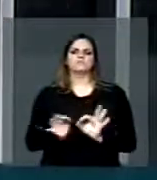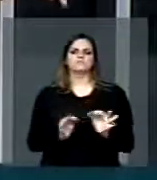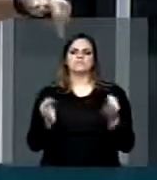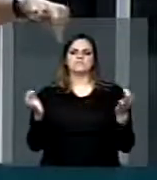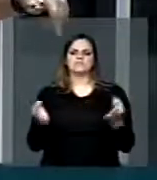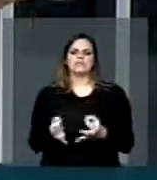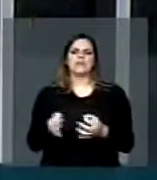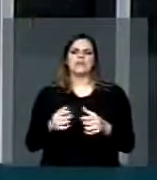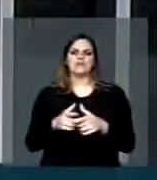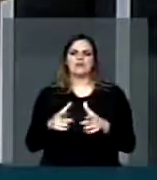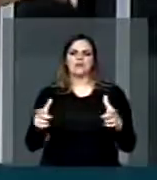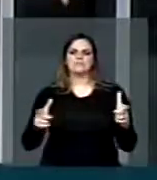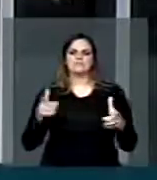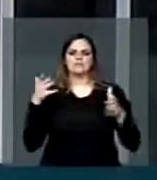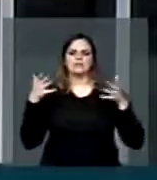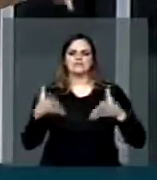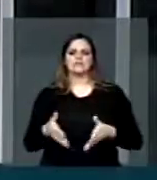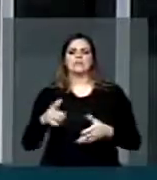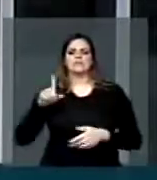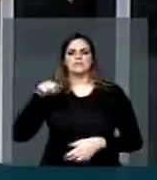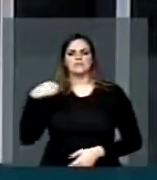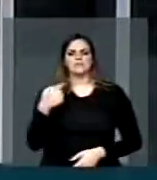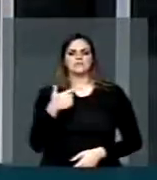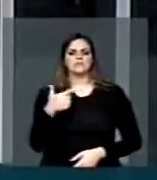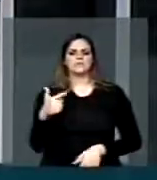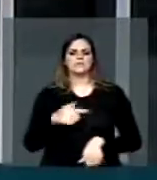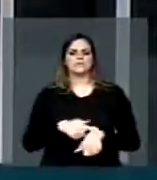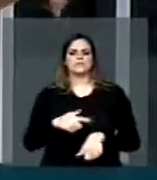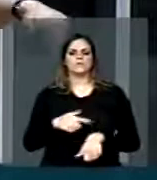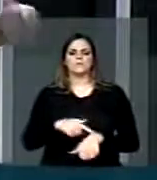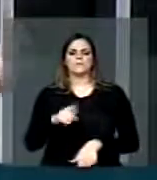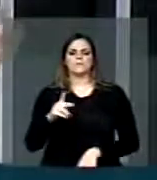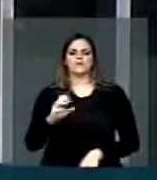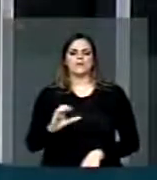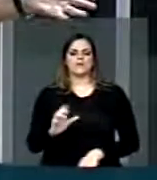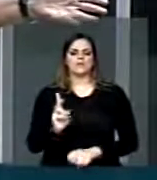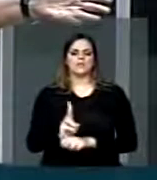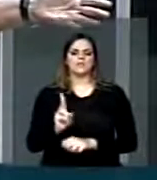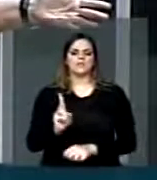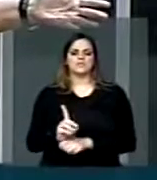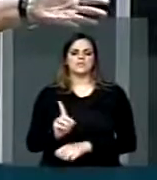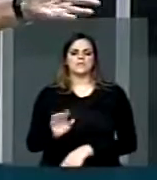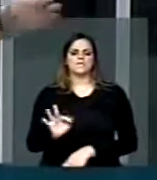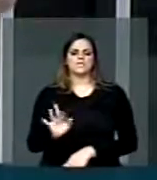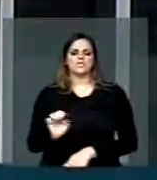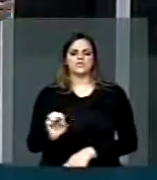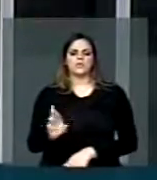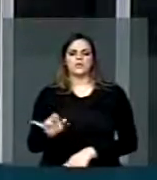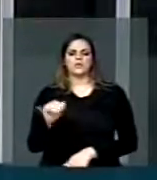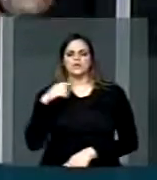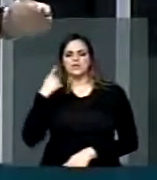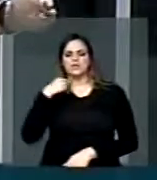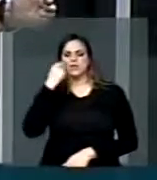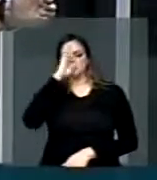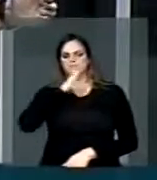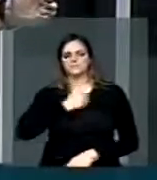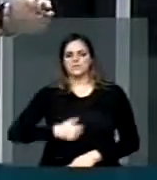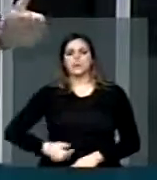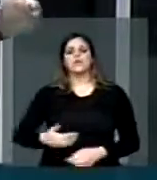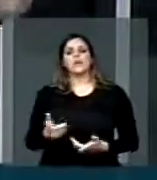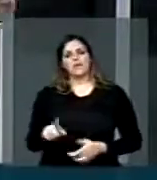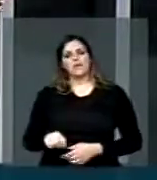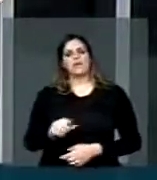participação. Depois temos aprovado em segundo turno a PEC, vou terminar dizendo, a PEC da Defensoria Pública, deputado Inocêncio, a PEC da